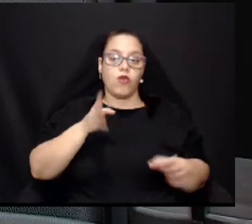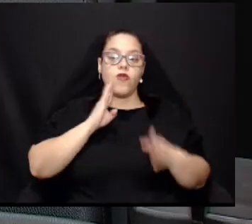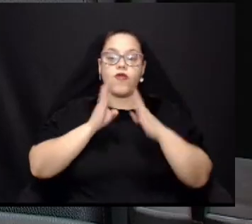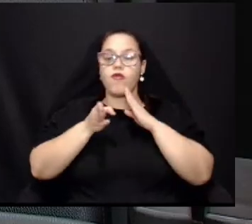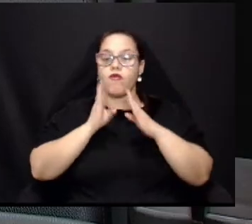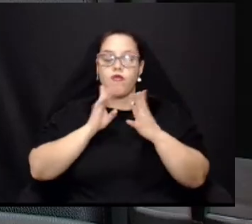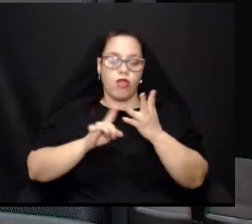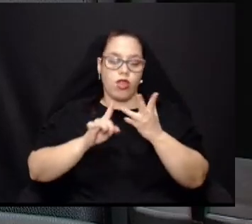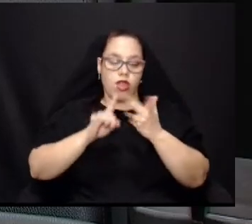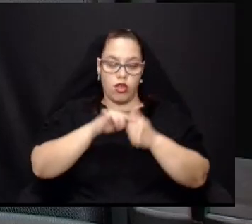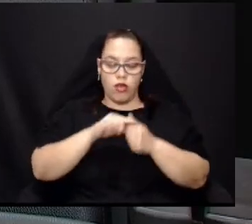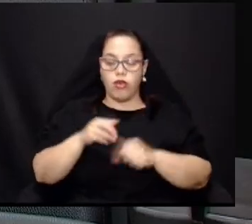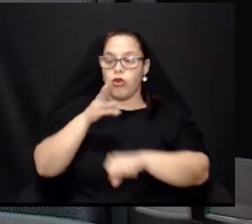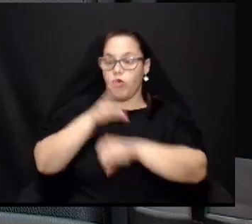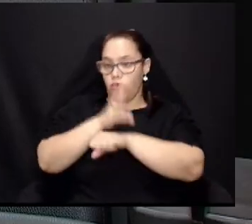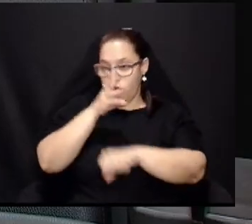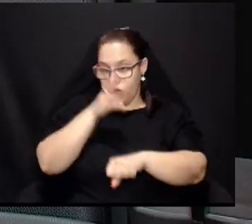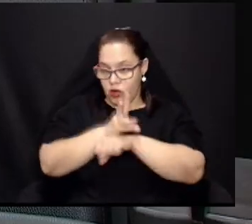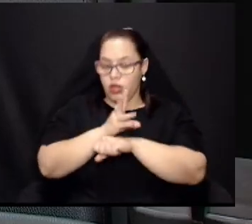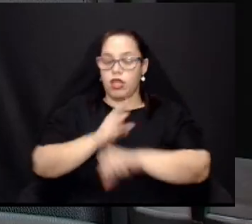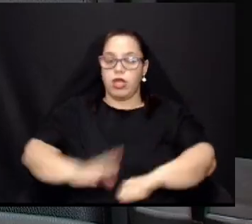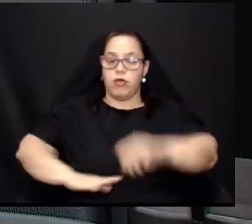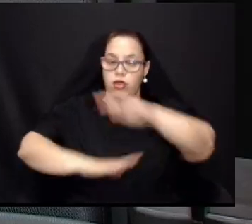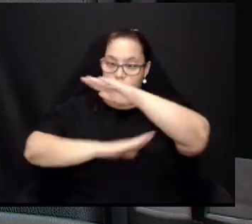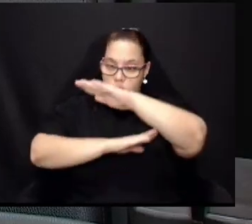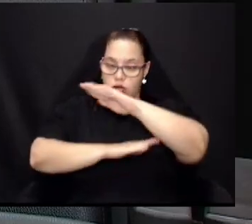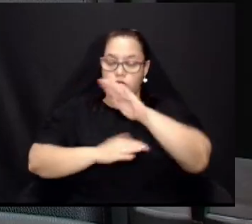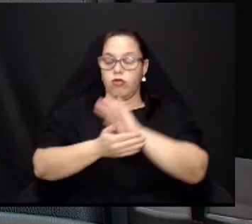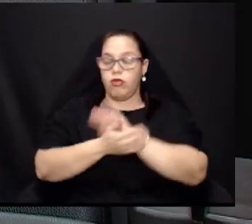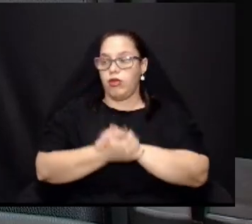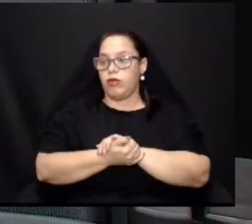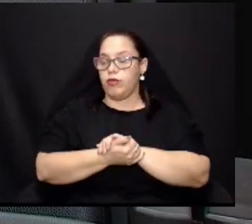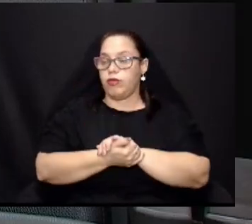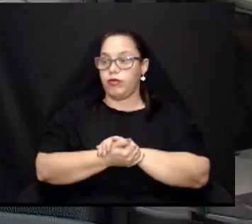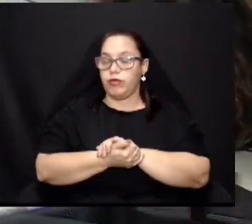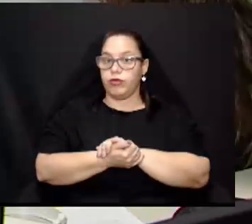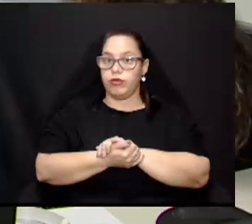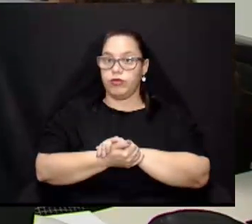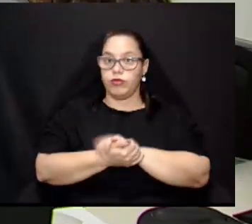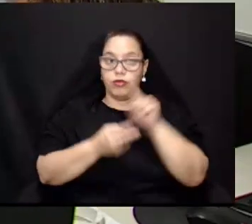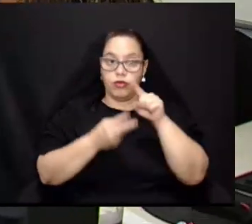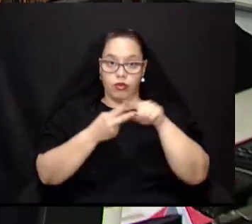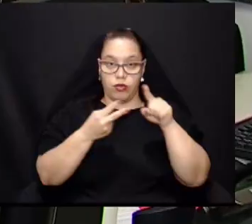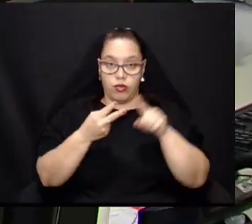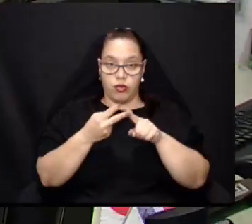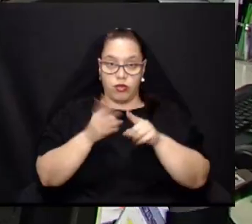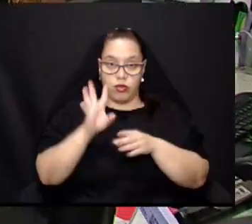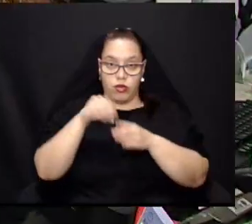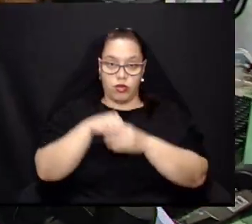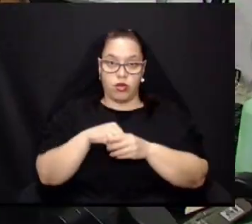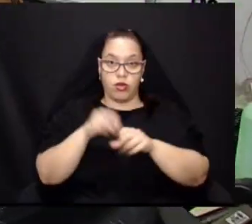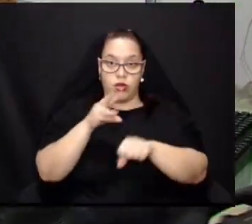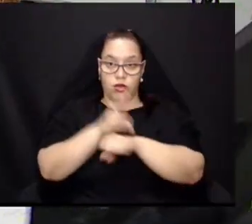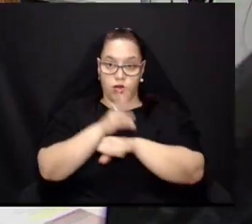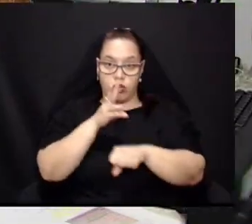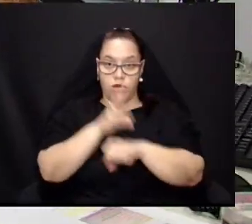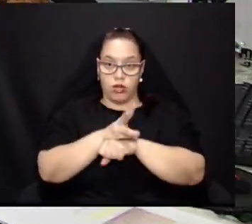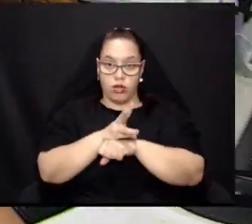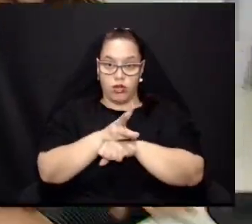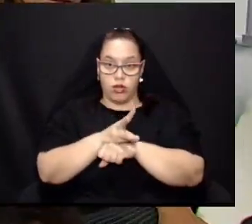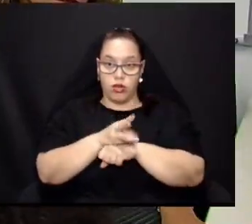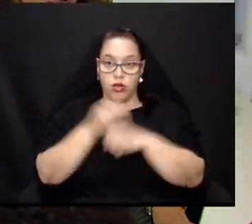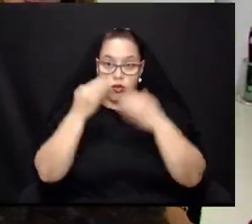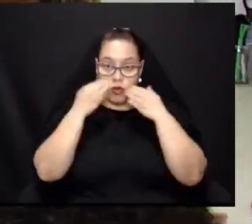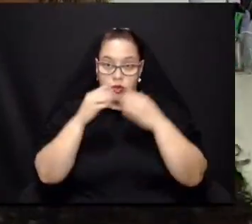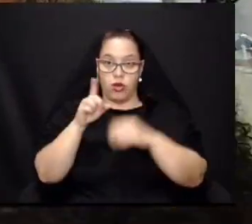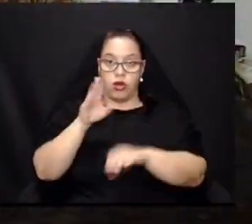o WhatsApp da Câmara, que aí a gente tem 2 linhas ali dentro do WhatsApp, para público externo, a